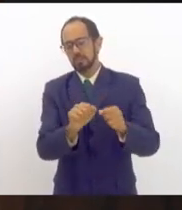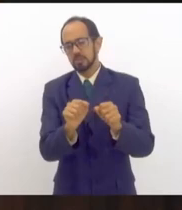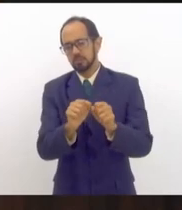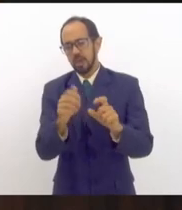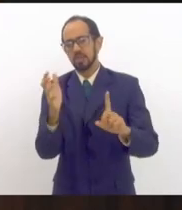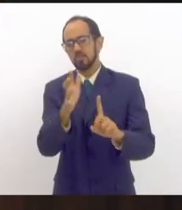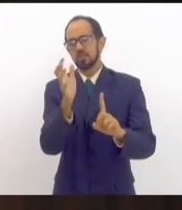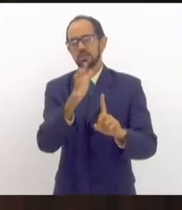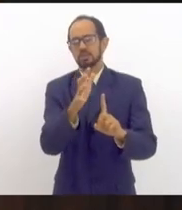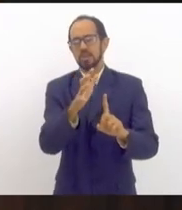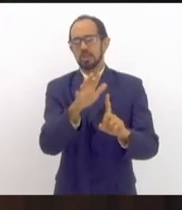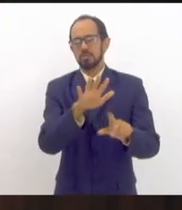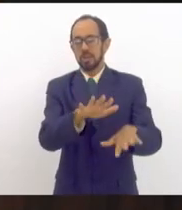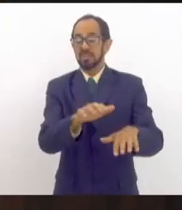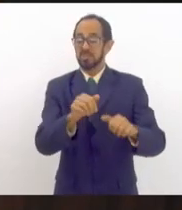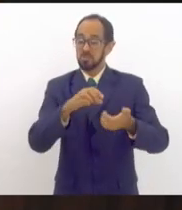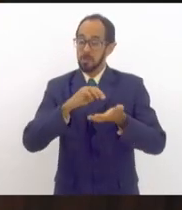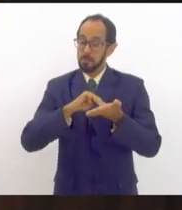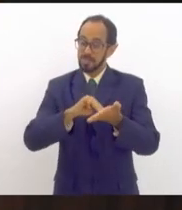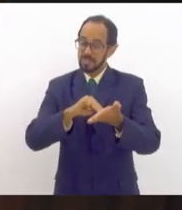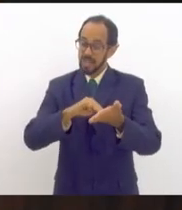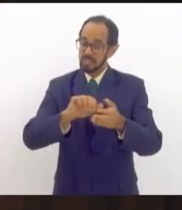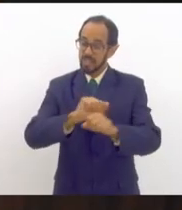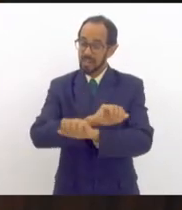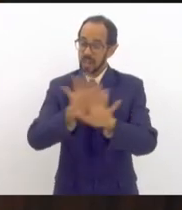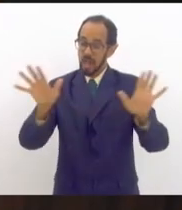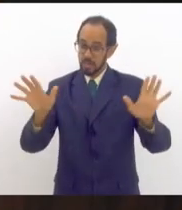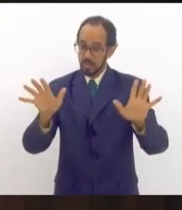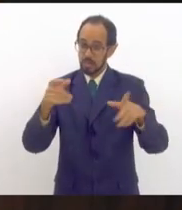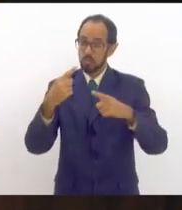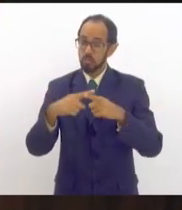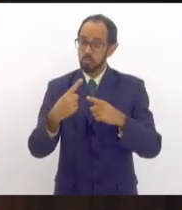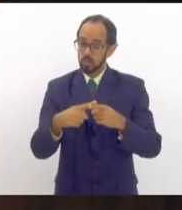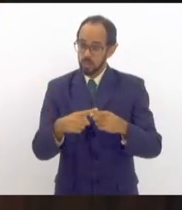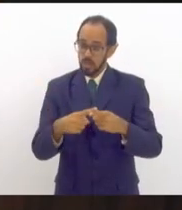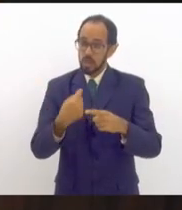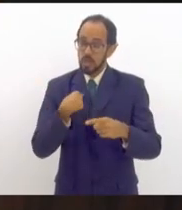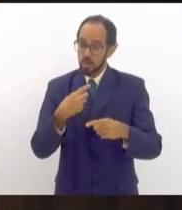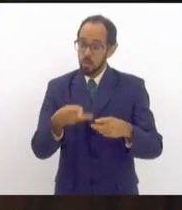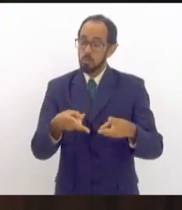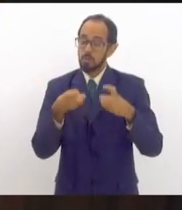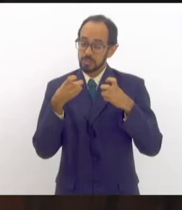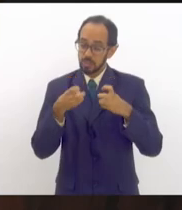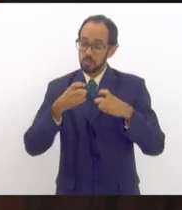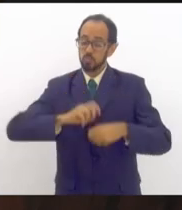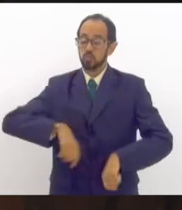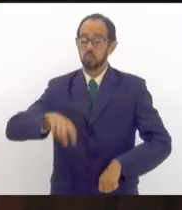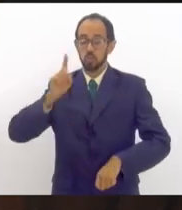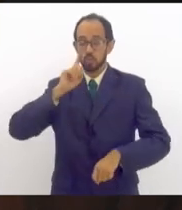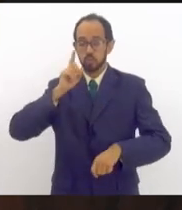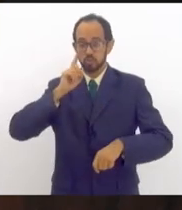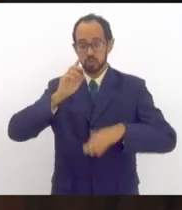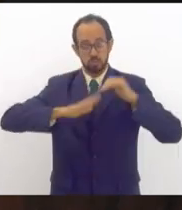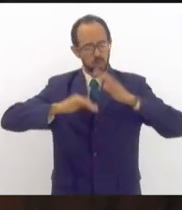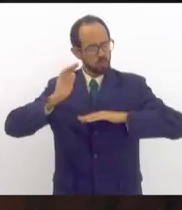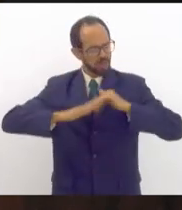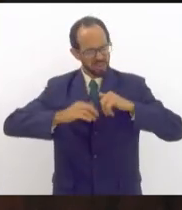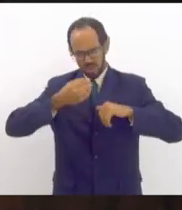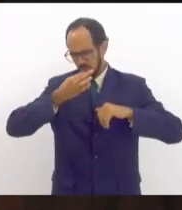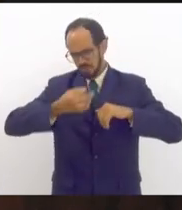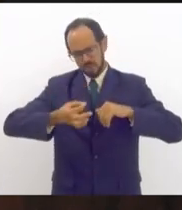a dia da favela uma mensagem mais direta porque eu ouço direto independente da minha questão ideológica